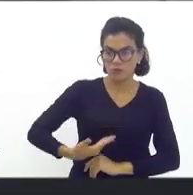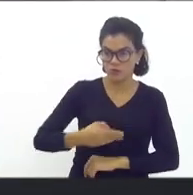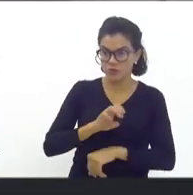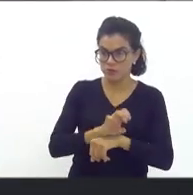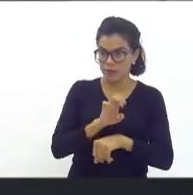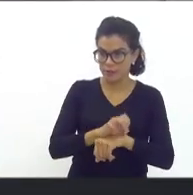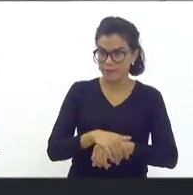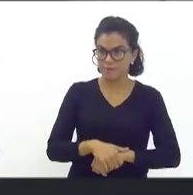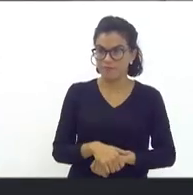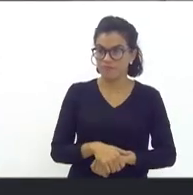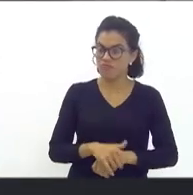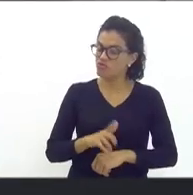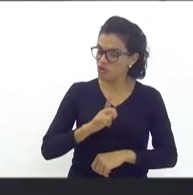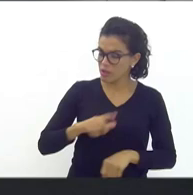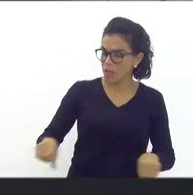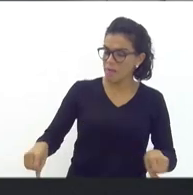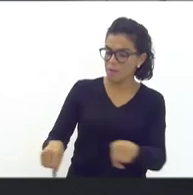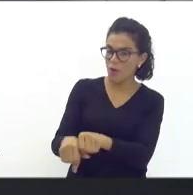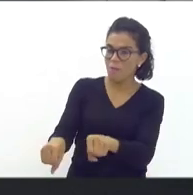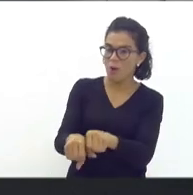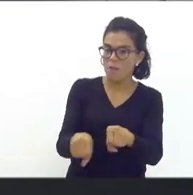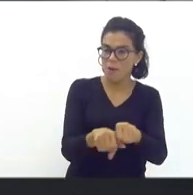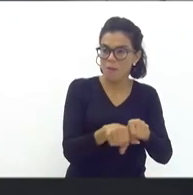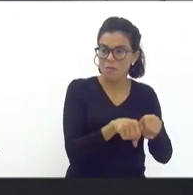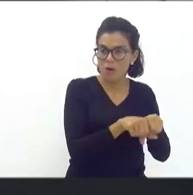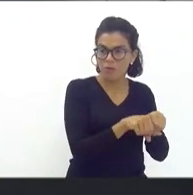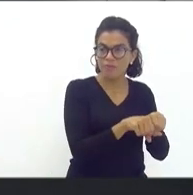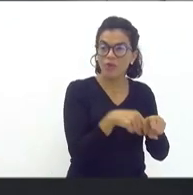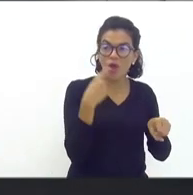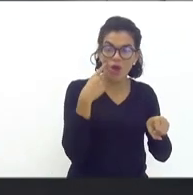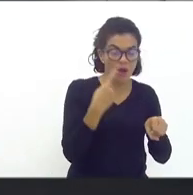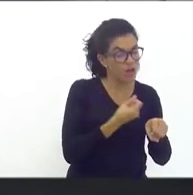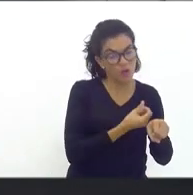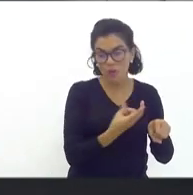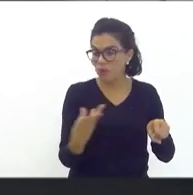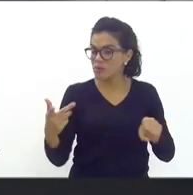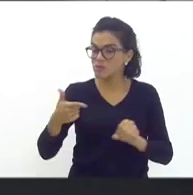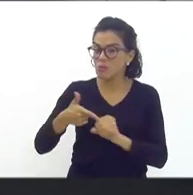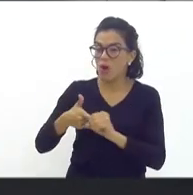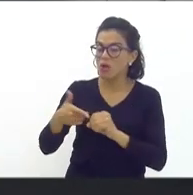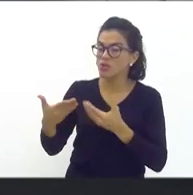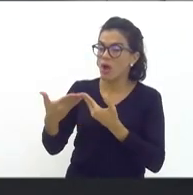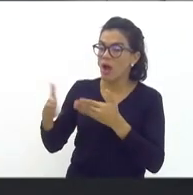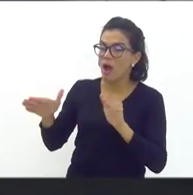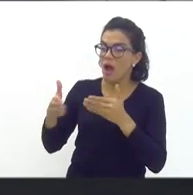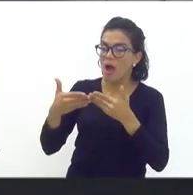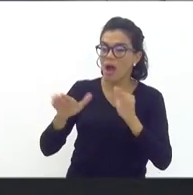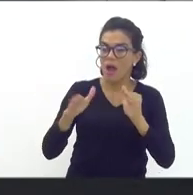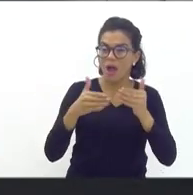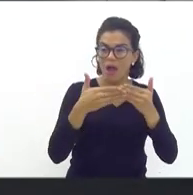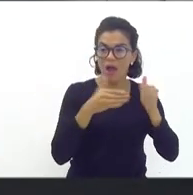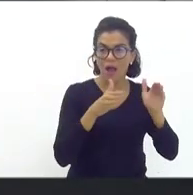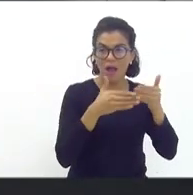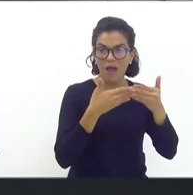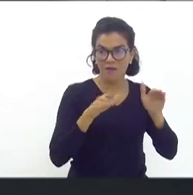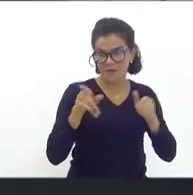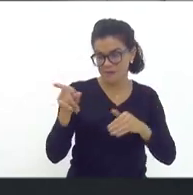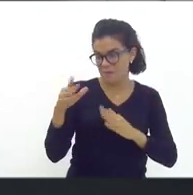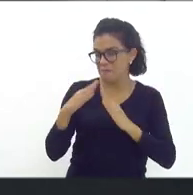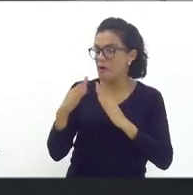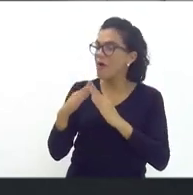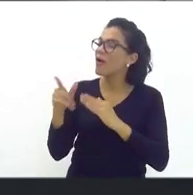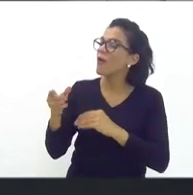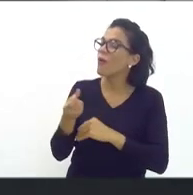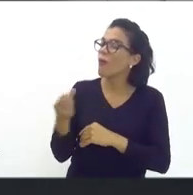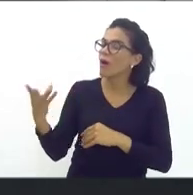direcionada lá quantos postes ao longo desse tempo abril vou perguntar o deputado que ele mora na cidade mais fácil